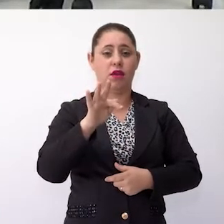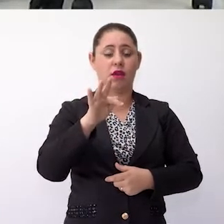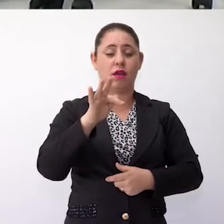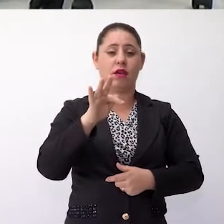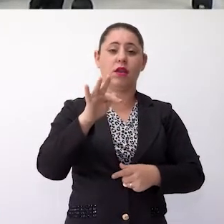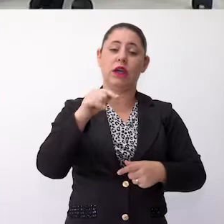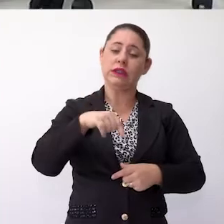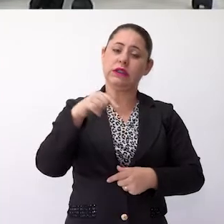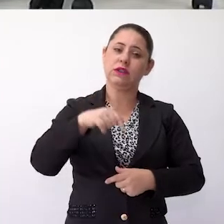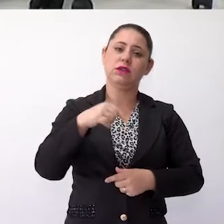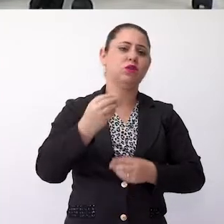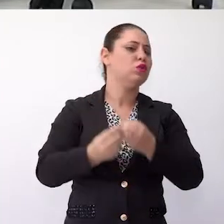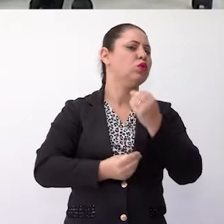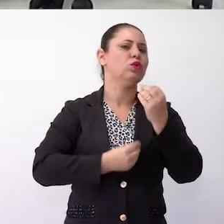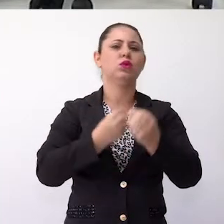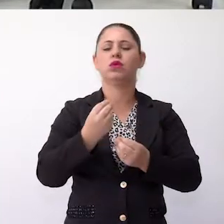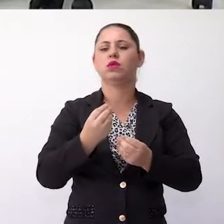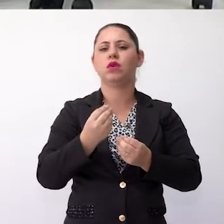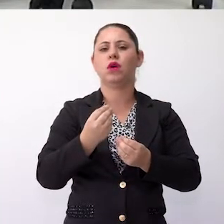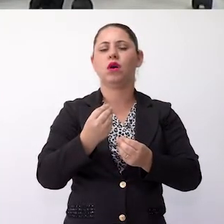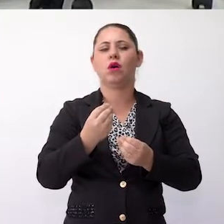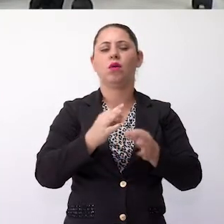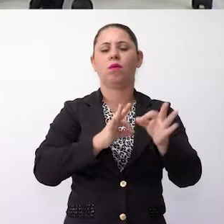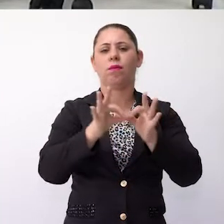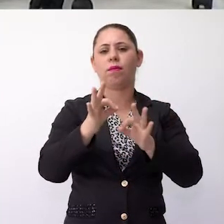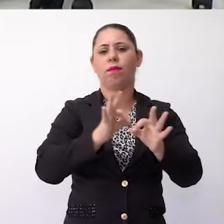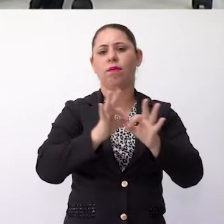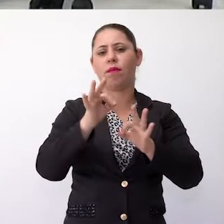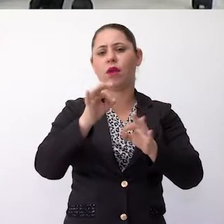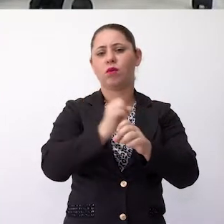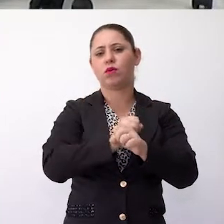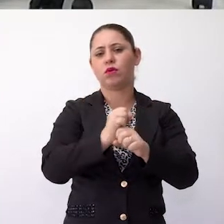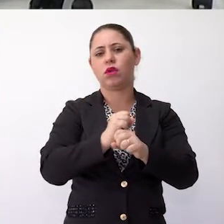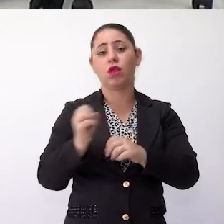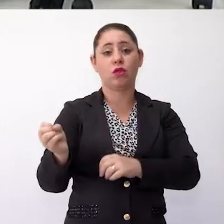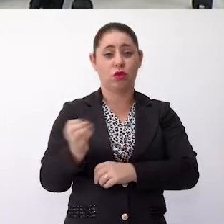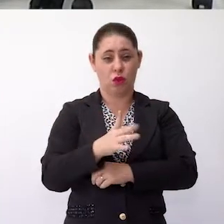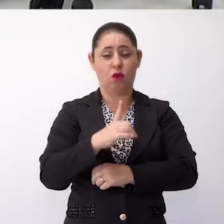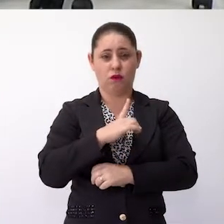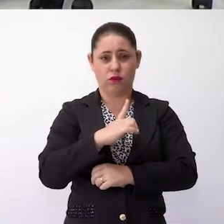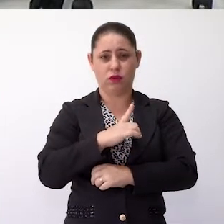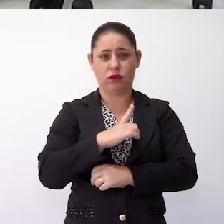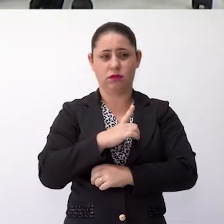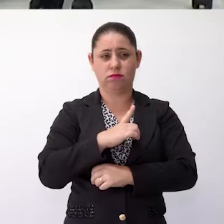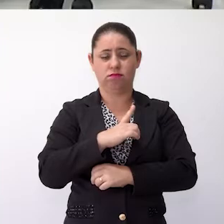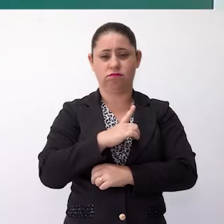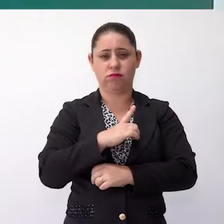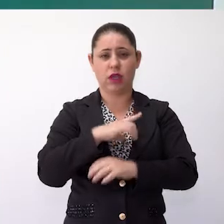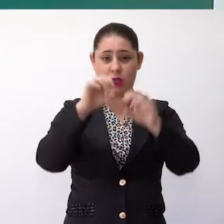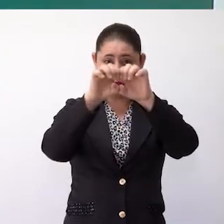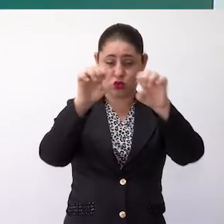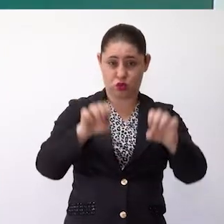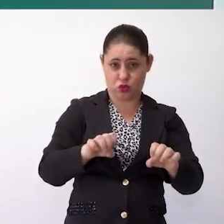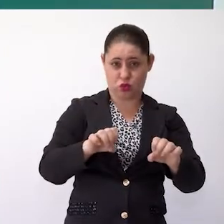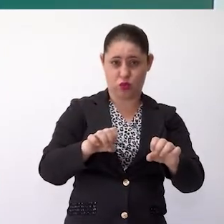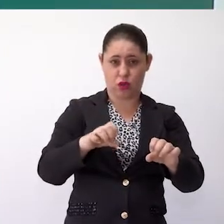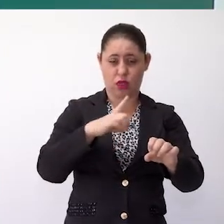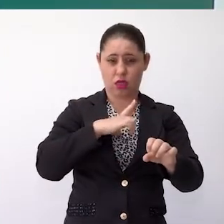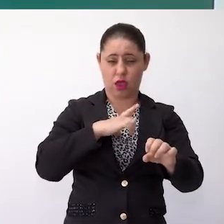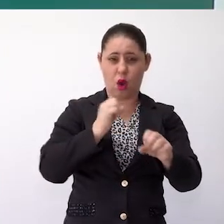Rodoviária nossa, como que está programado para esse ano? Tem algumas novidades, viaturas, mais estrutura,